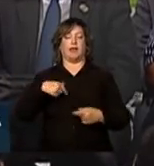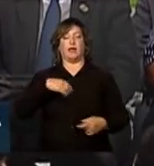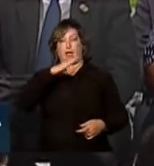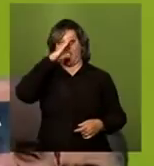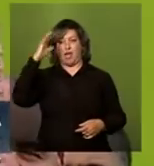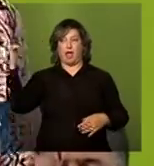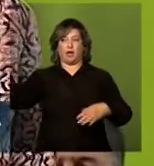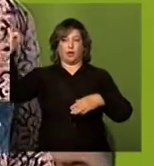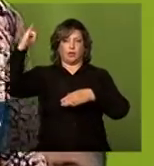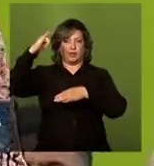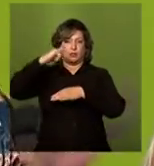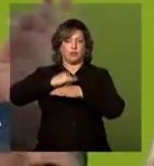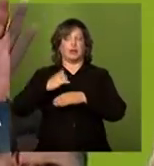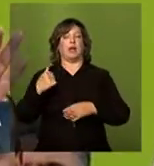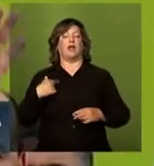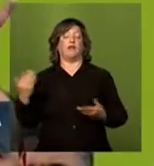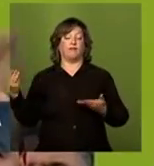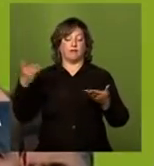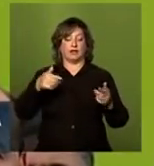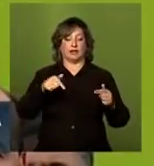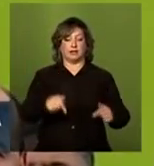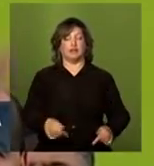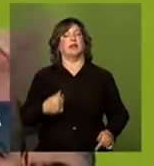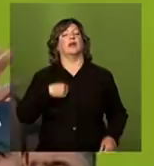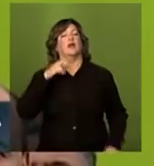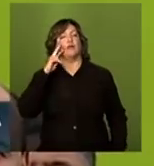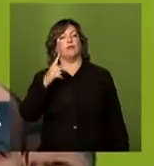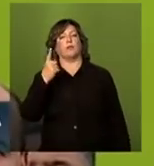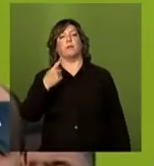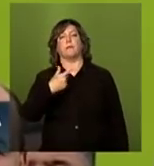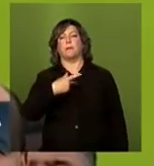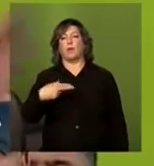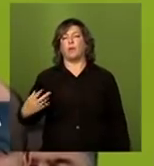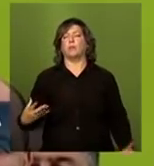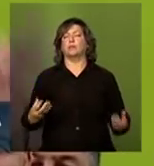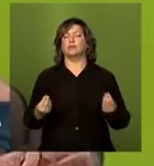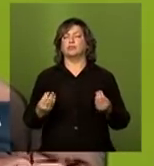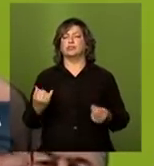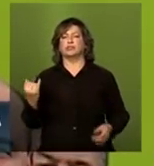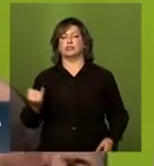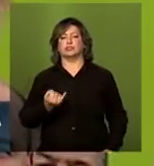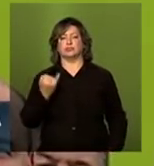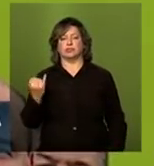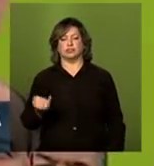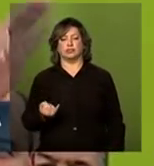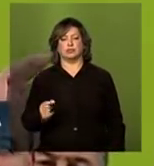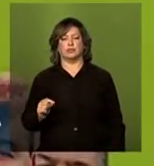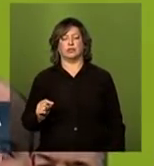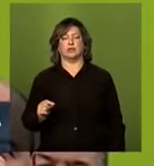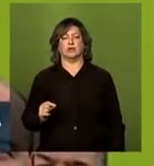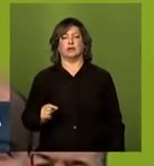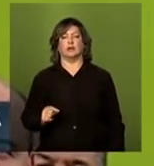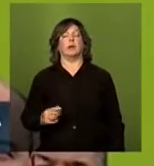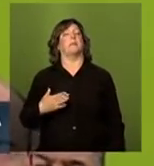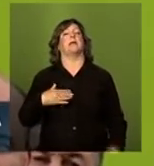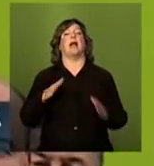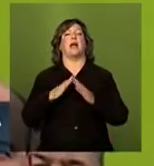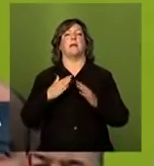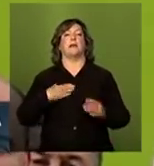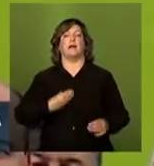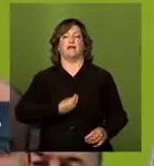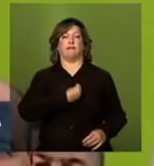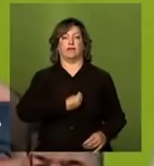aeroporto eu vi uma coisa muito importante que é uma farja do minha casa minha vida